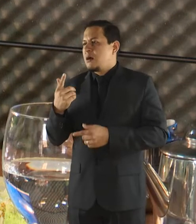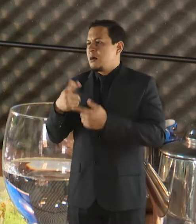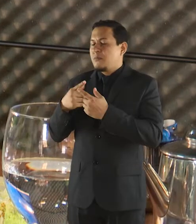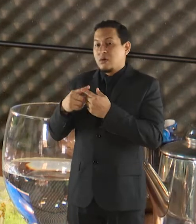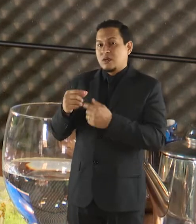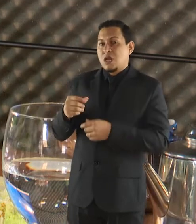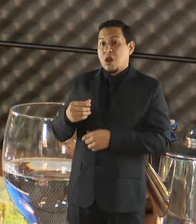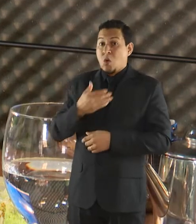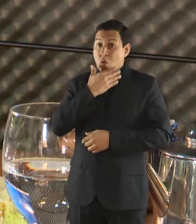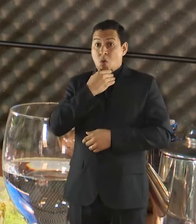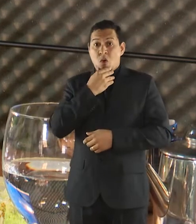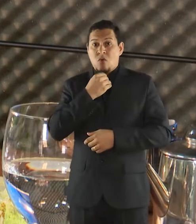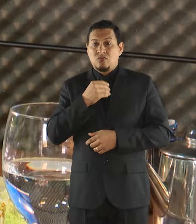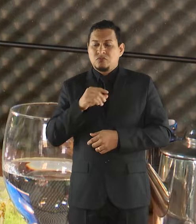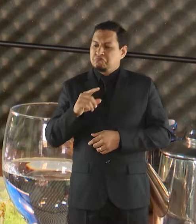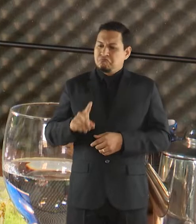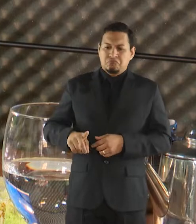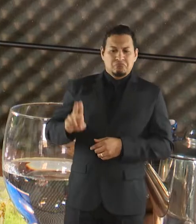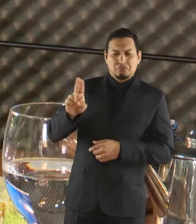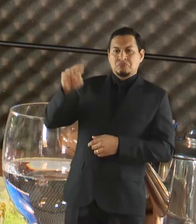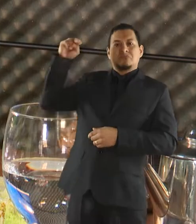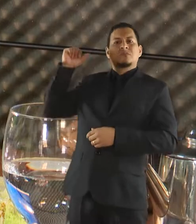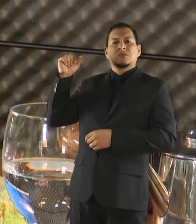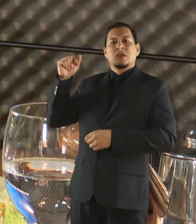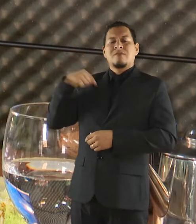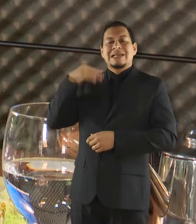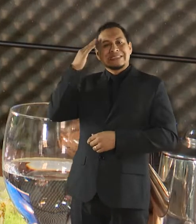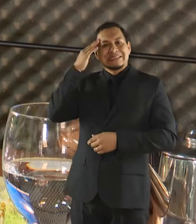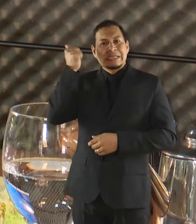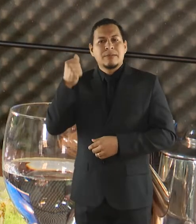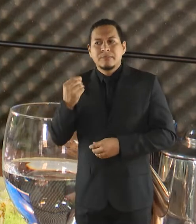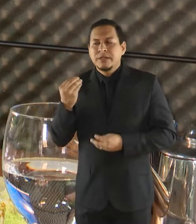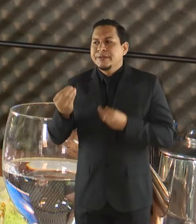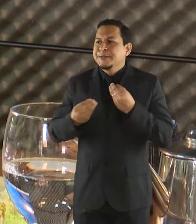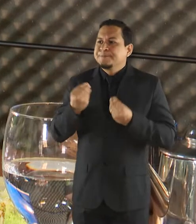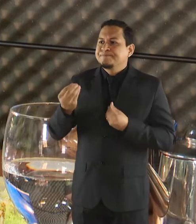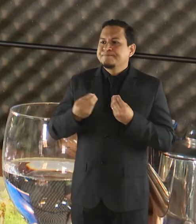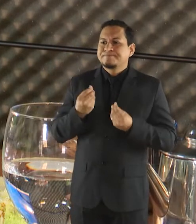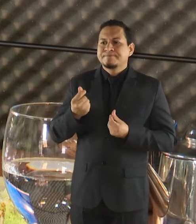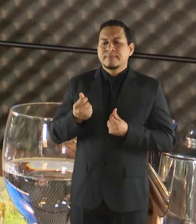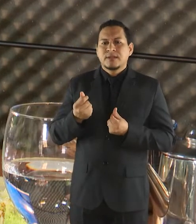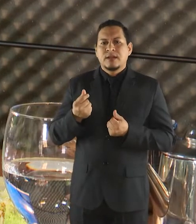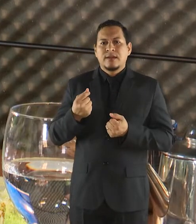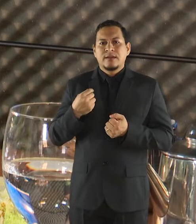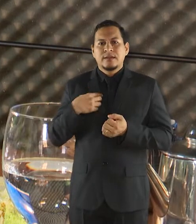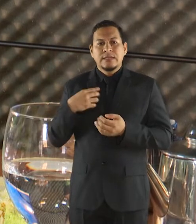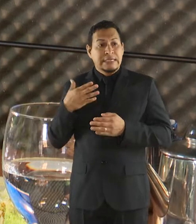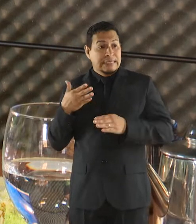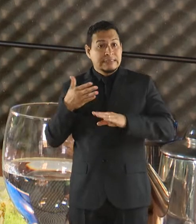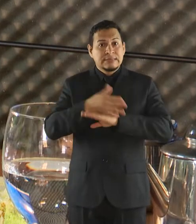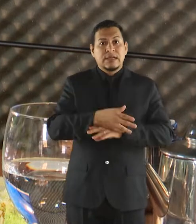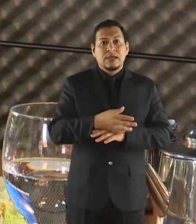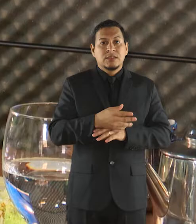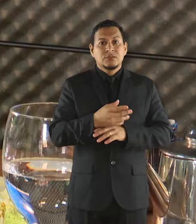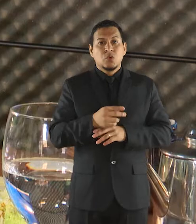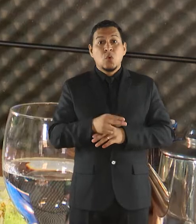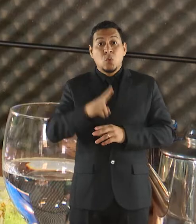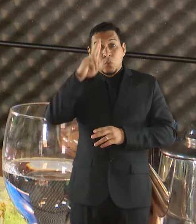acerca de que um homem jamais vai saber o que é você entrar no Uber